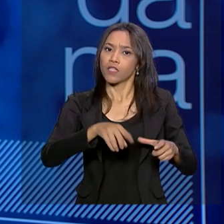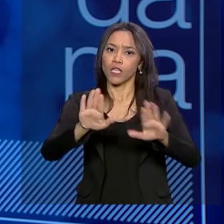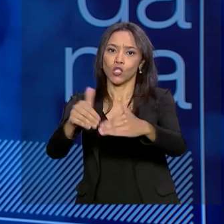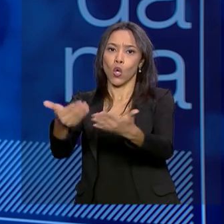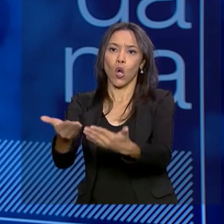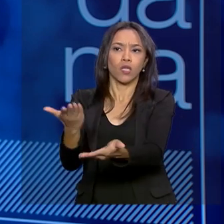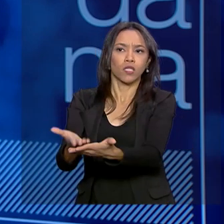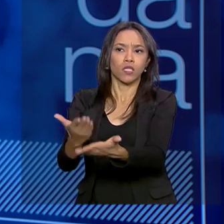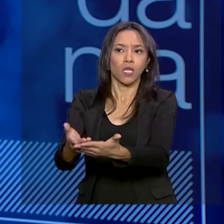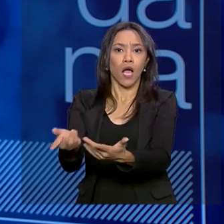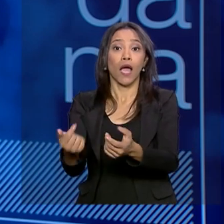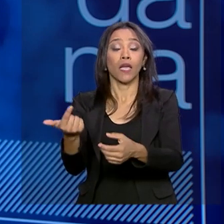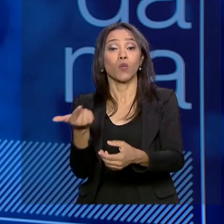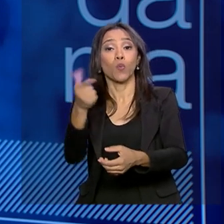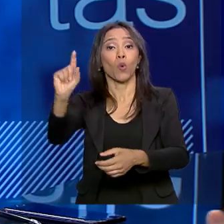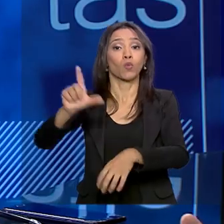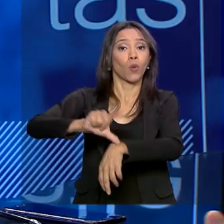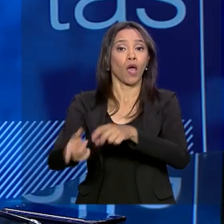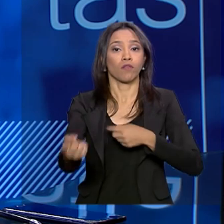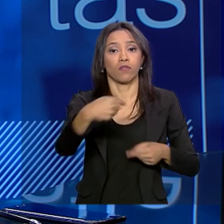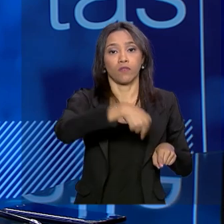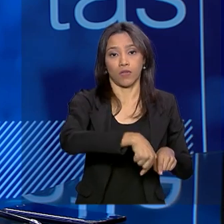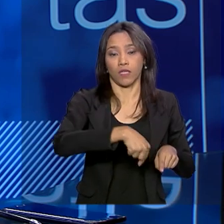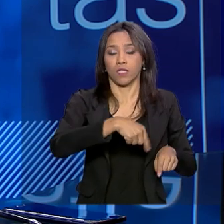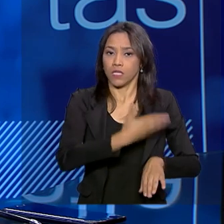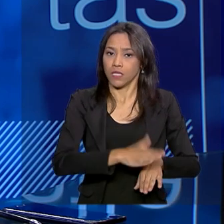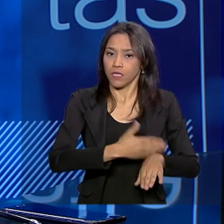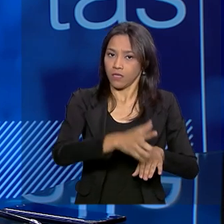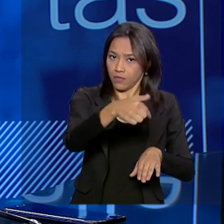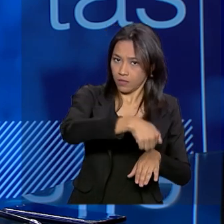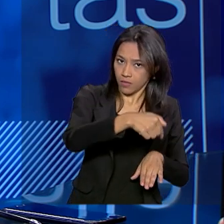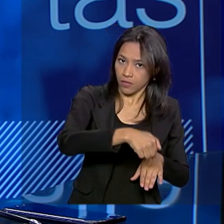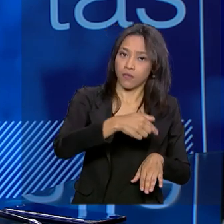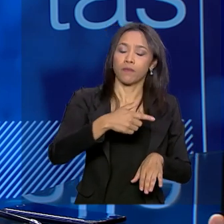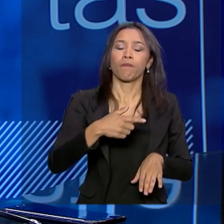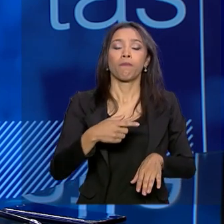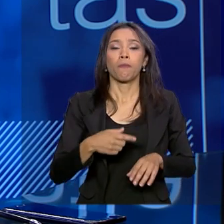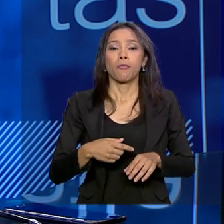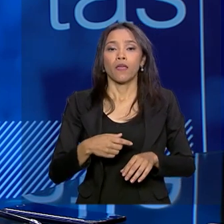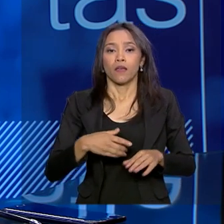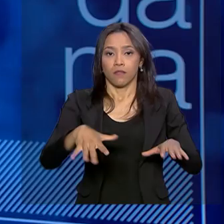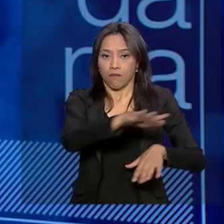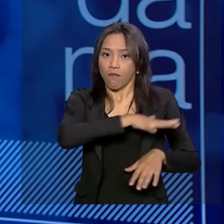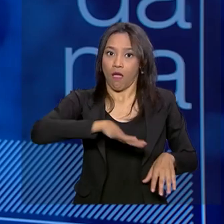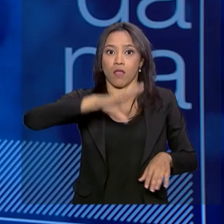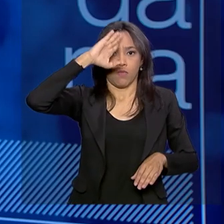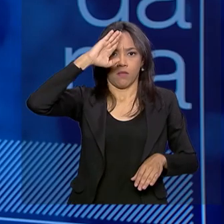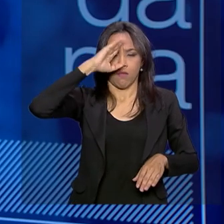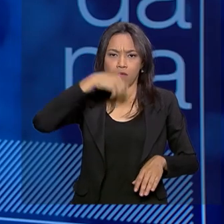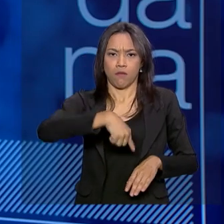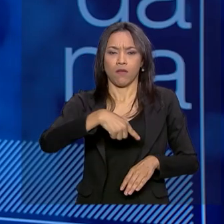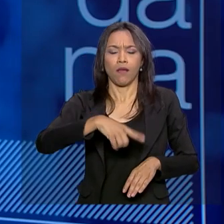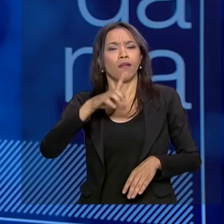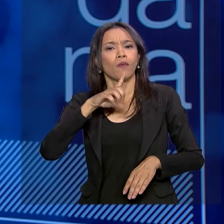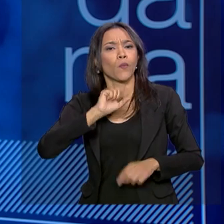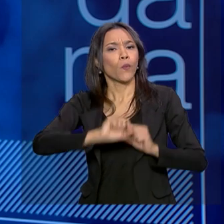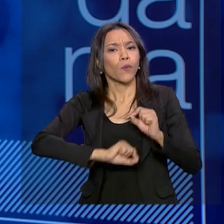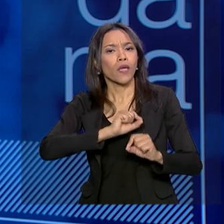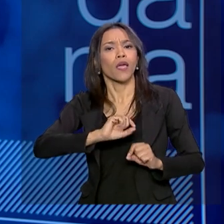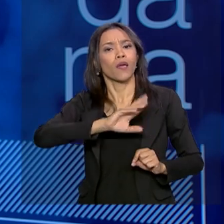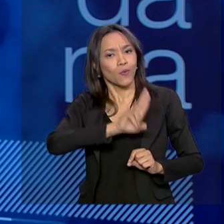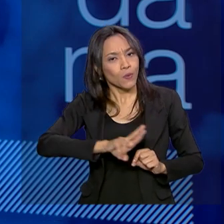do programa Força no Esporte, o PROFESP, ele tem a possibilidade de também usar o